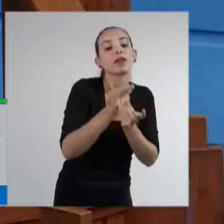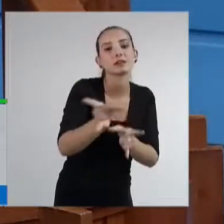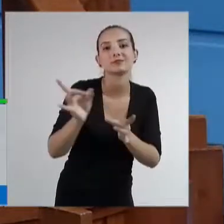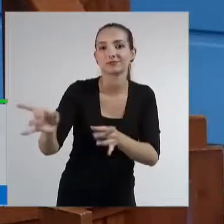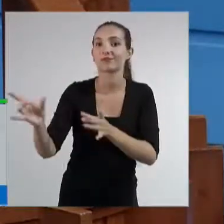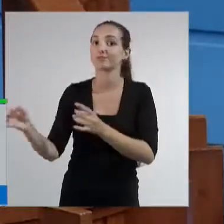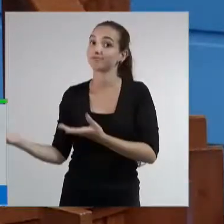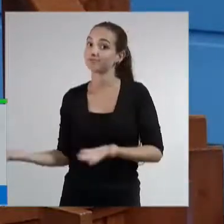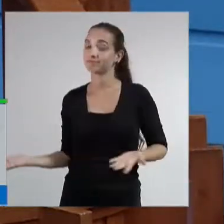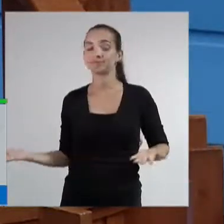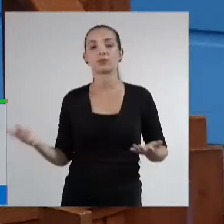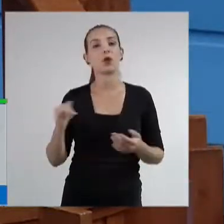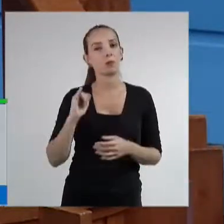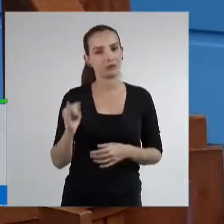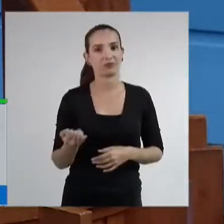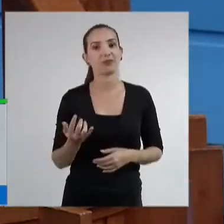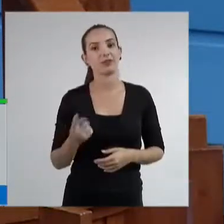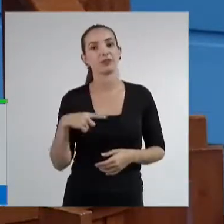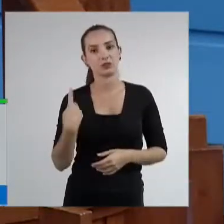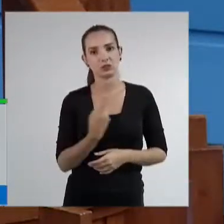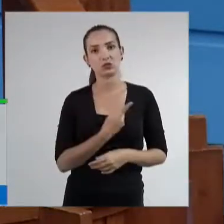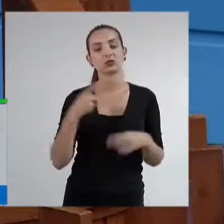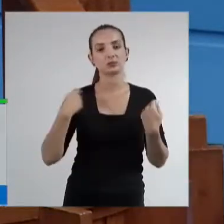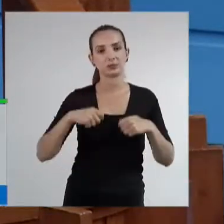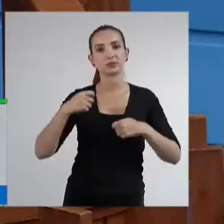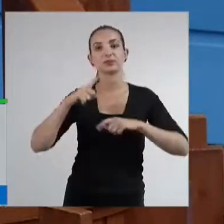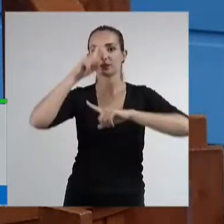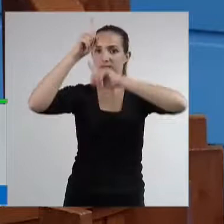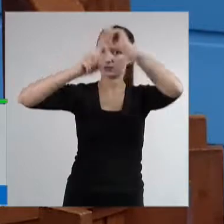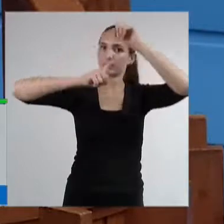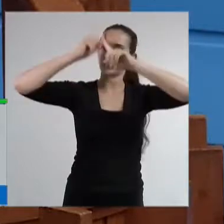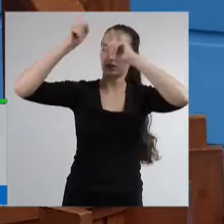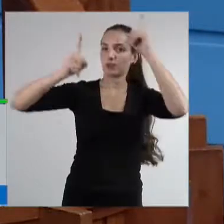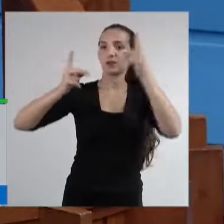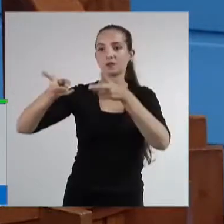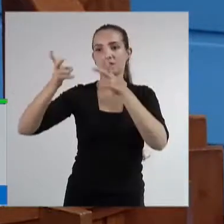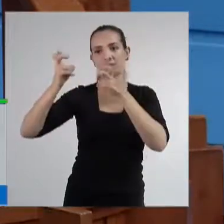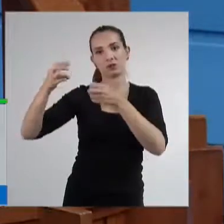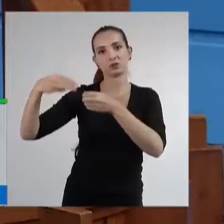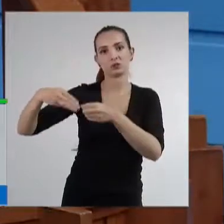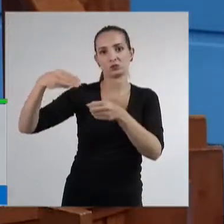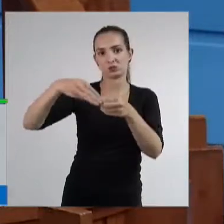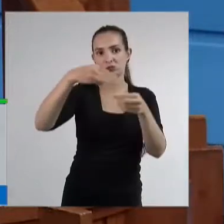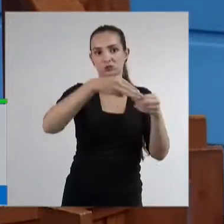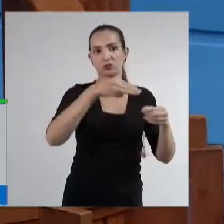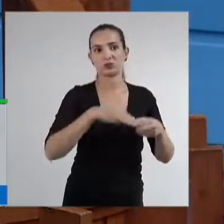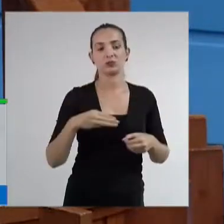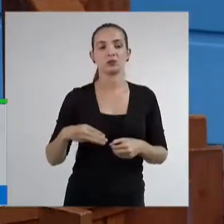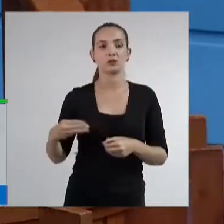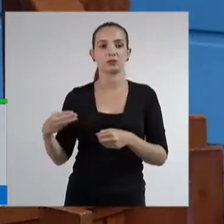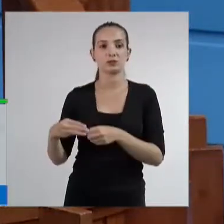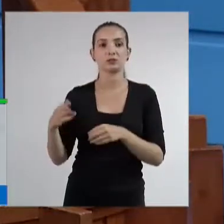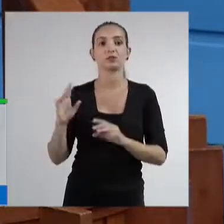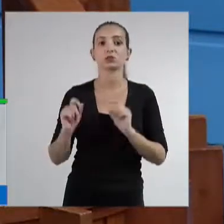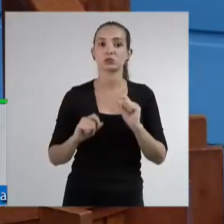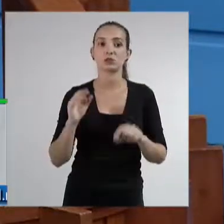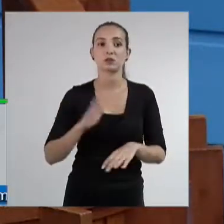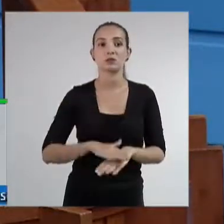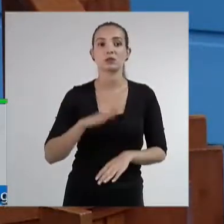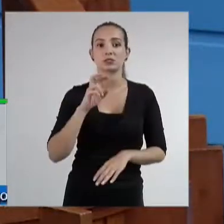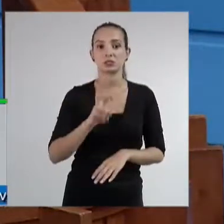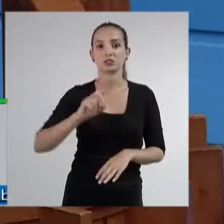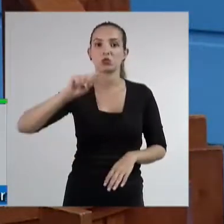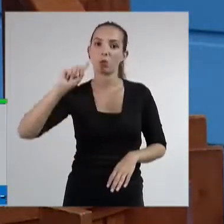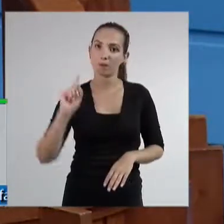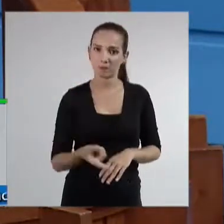em soluções criativas que estamos vendo em vários municípios. É verdade que os mais de 5.000